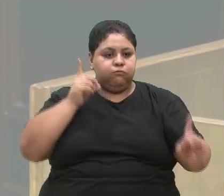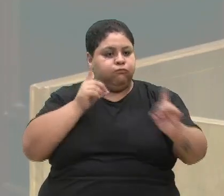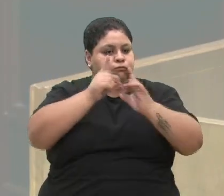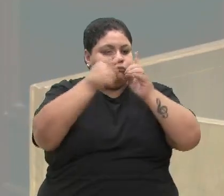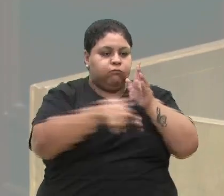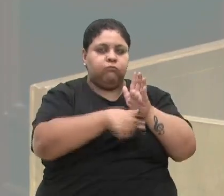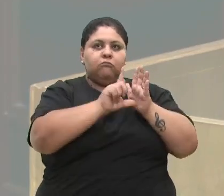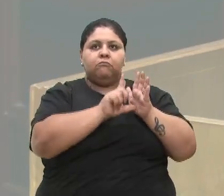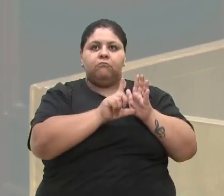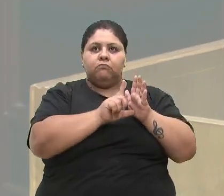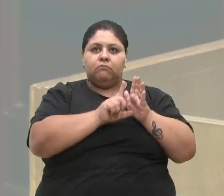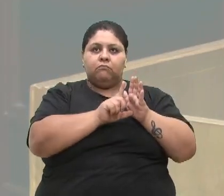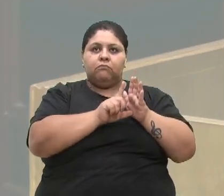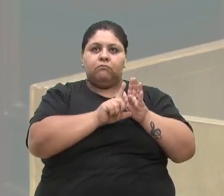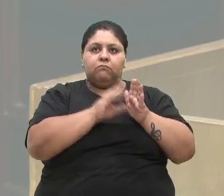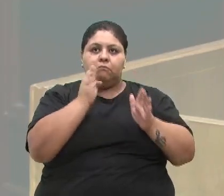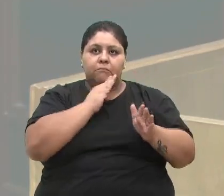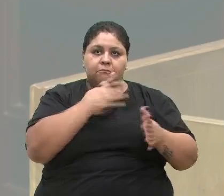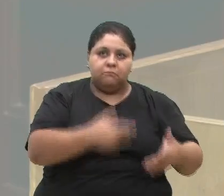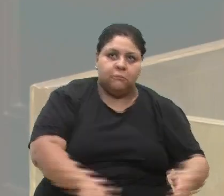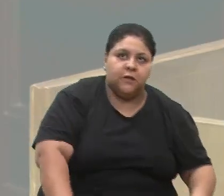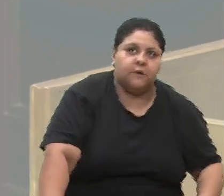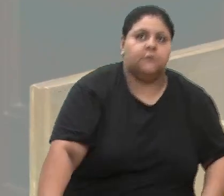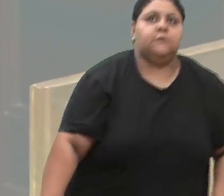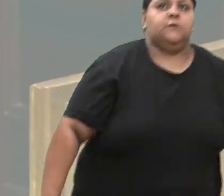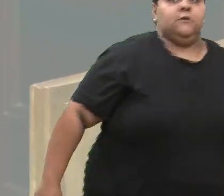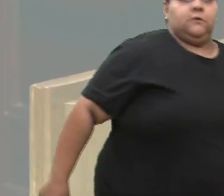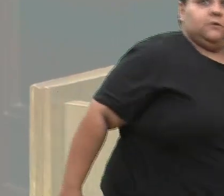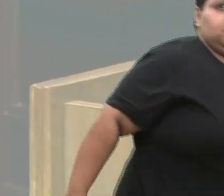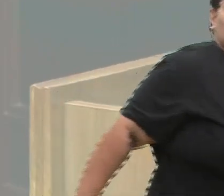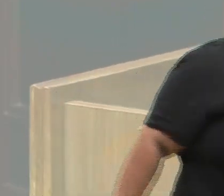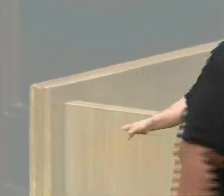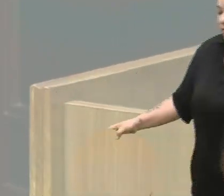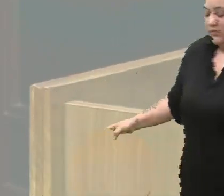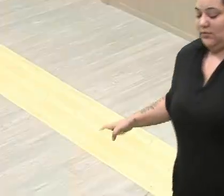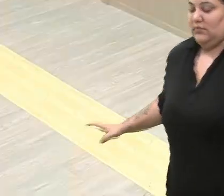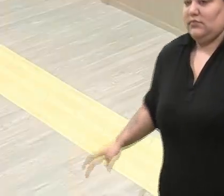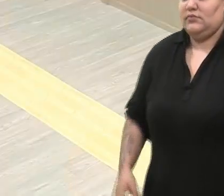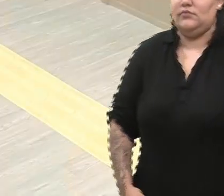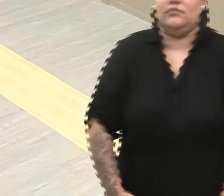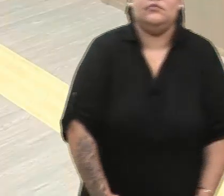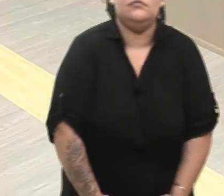precoce o quanto antes, né? Era isso, senhora presidente, muito obrigada.